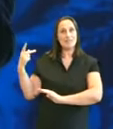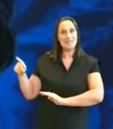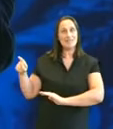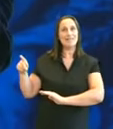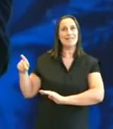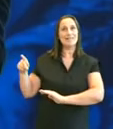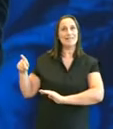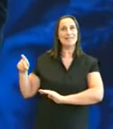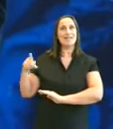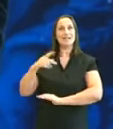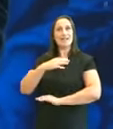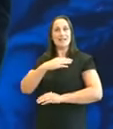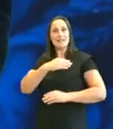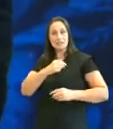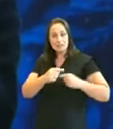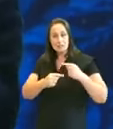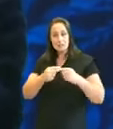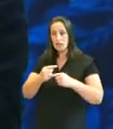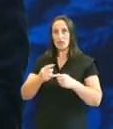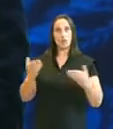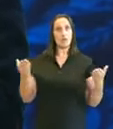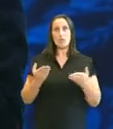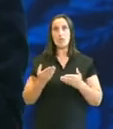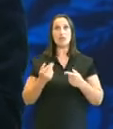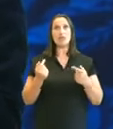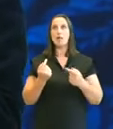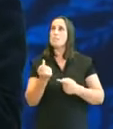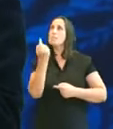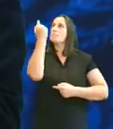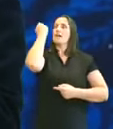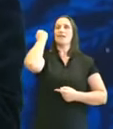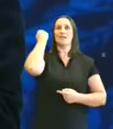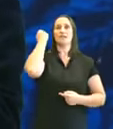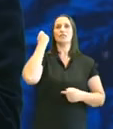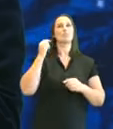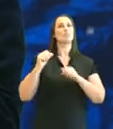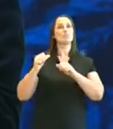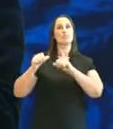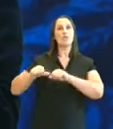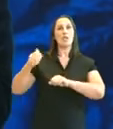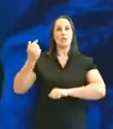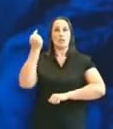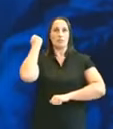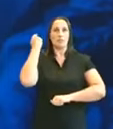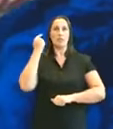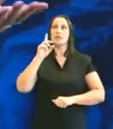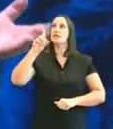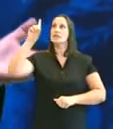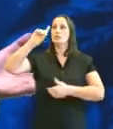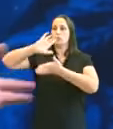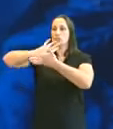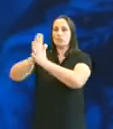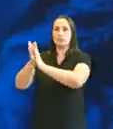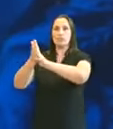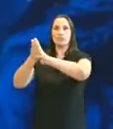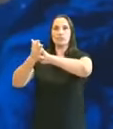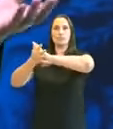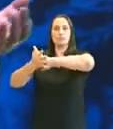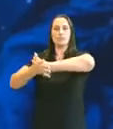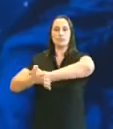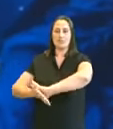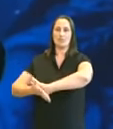daquela geração e que não são mais da nossa geração, e que Deus estava destruindo todos